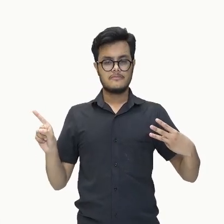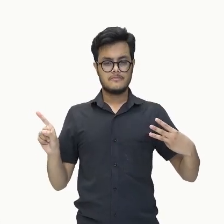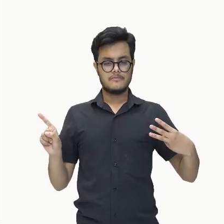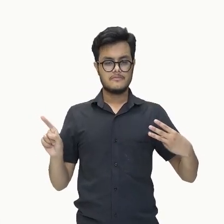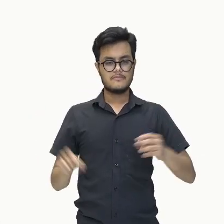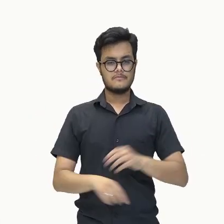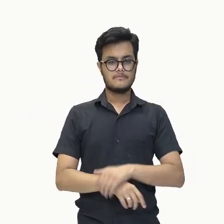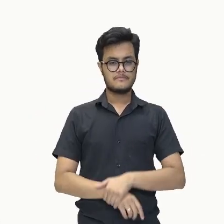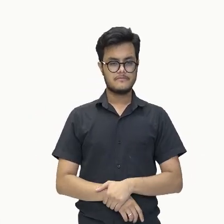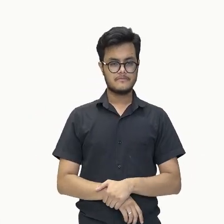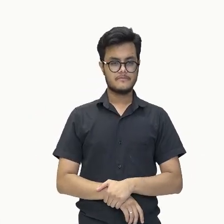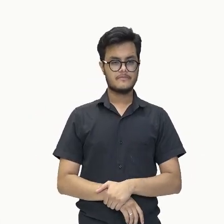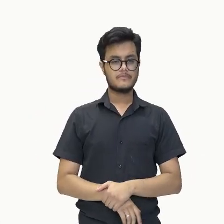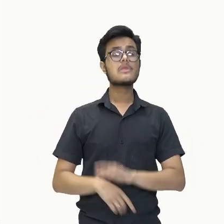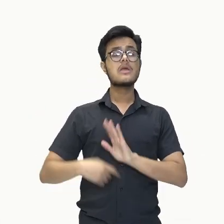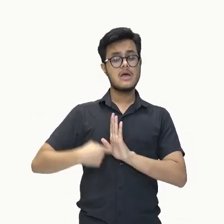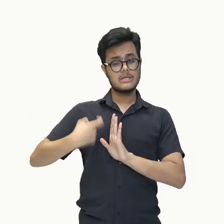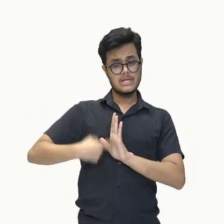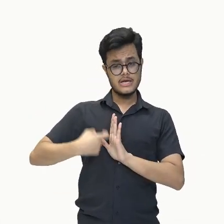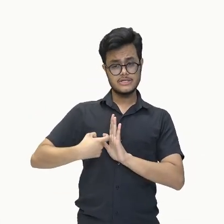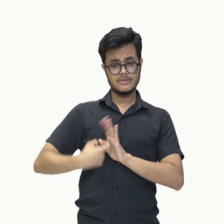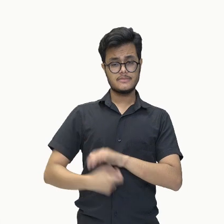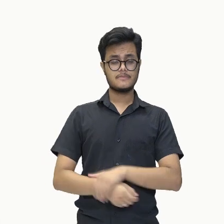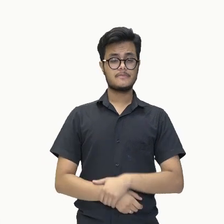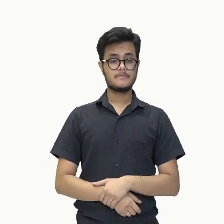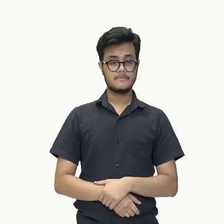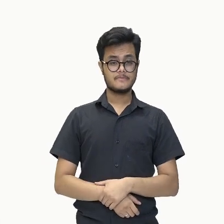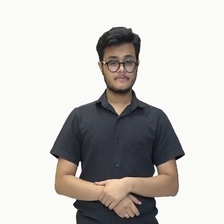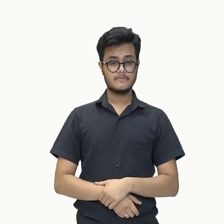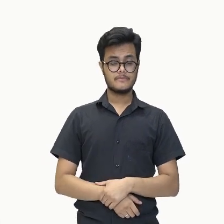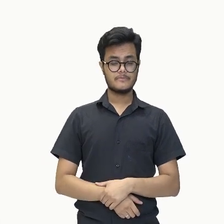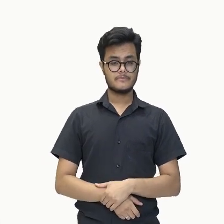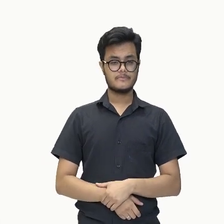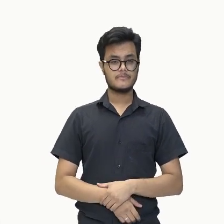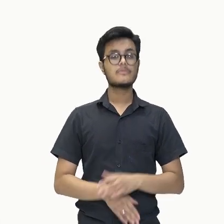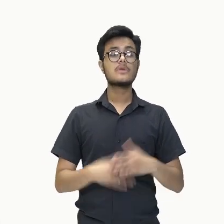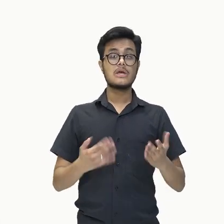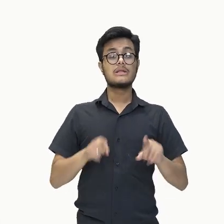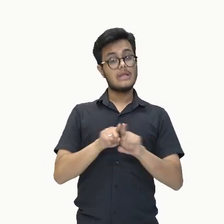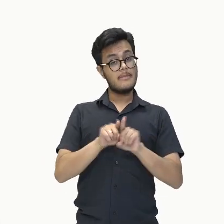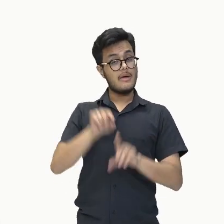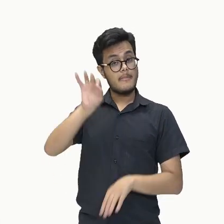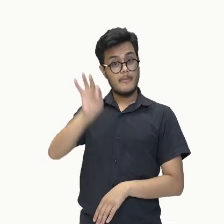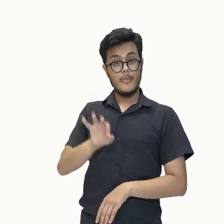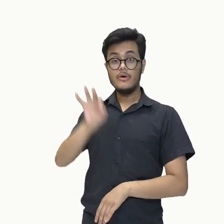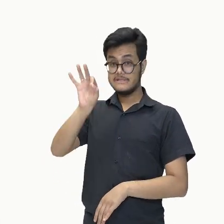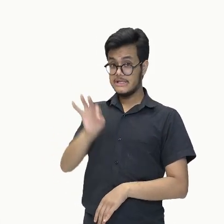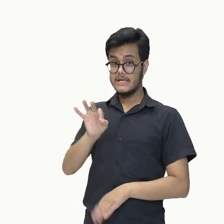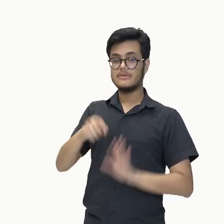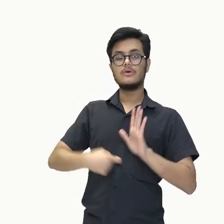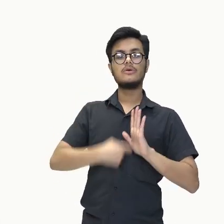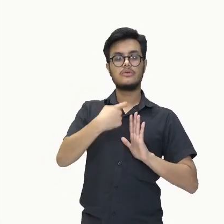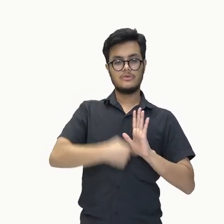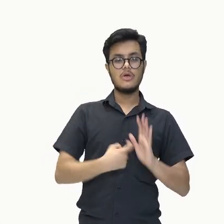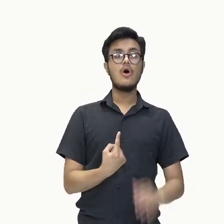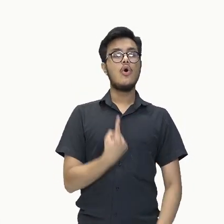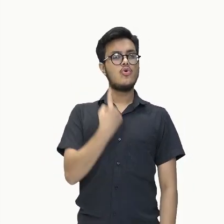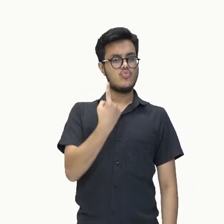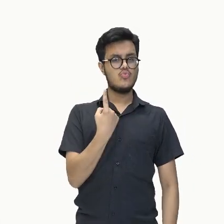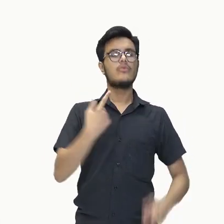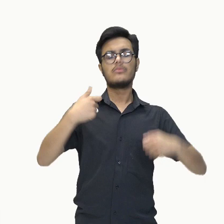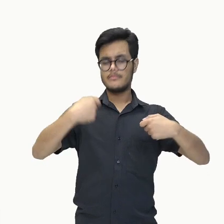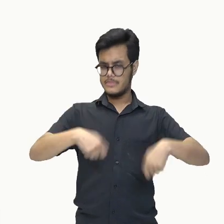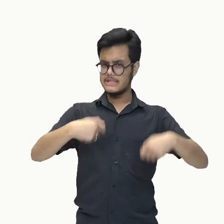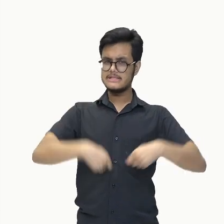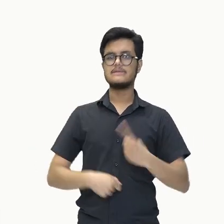vamos ter as nossas taxas. Observem que as taxas aqui, elas estão ainda em porcentagem, né? Esse 1 faz parte da expressão, ele sempre